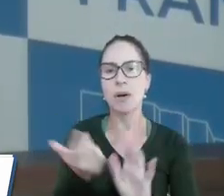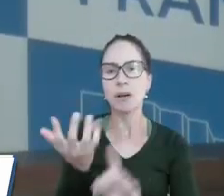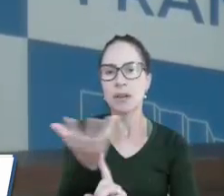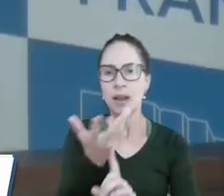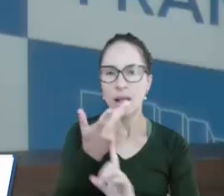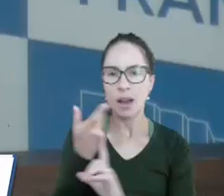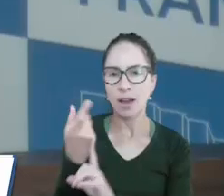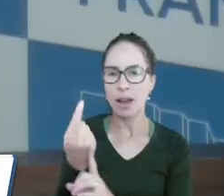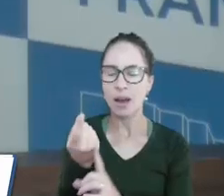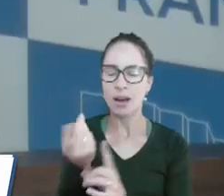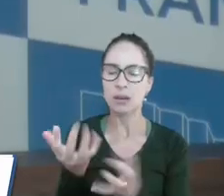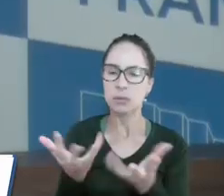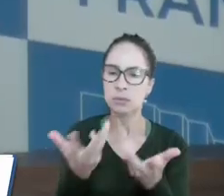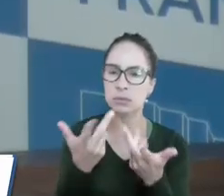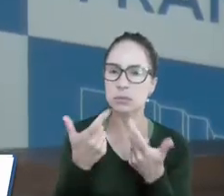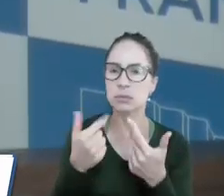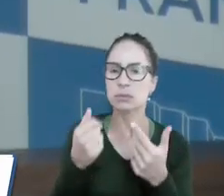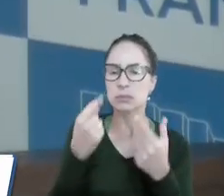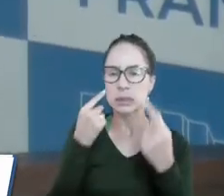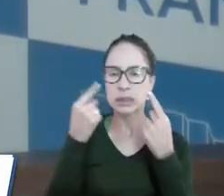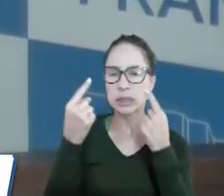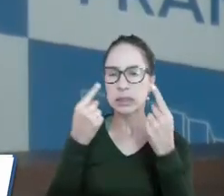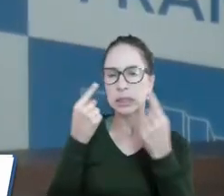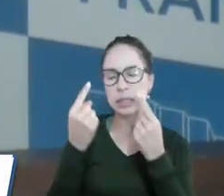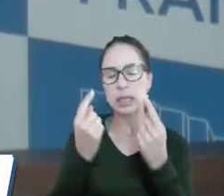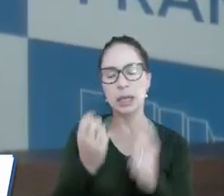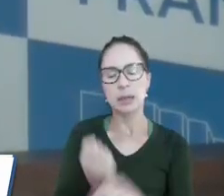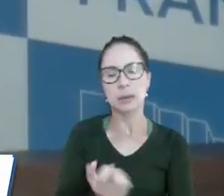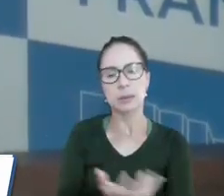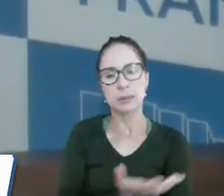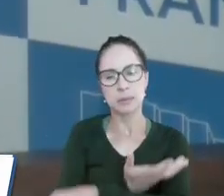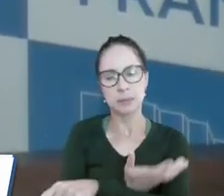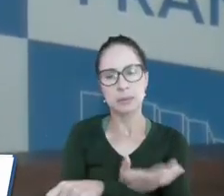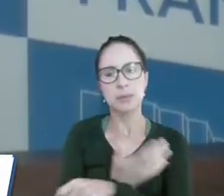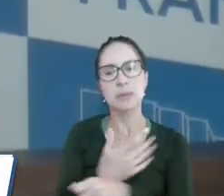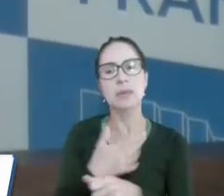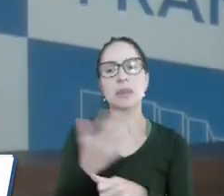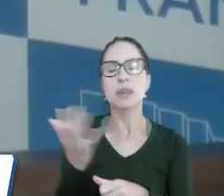com qualidade, criatividade e emoção. Que venha muitos